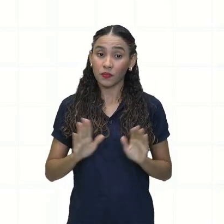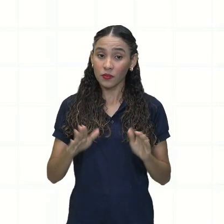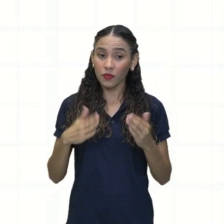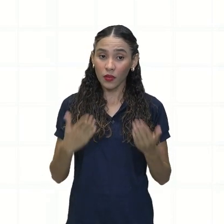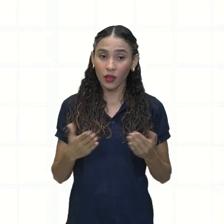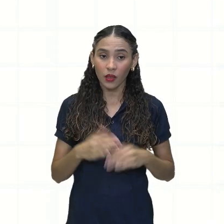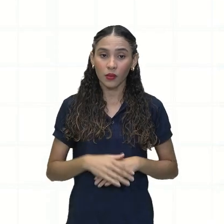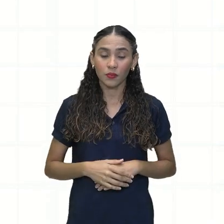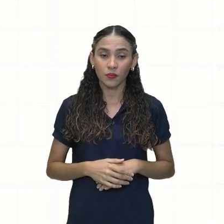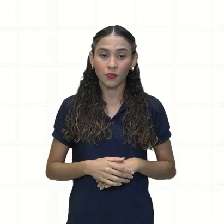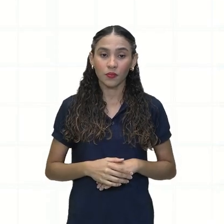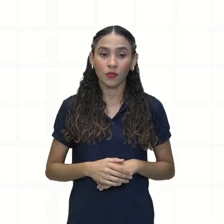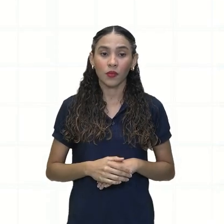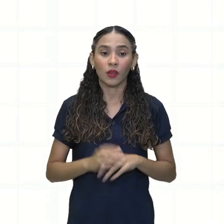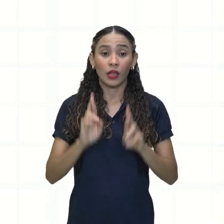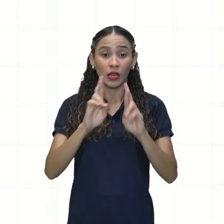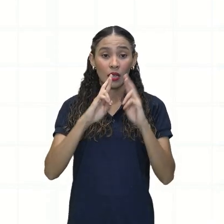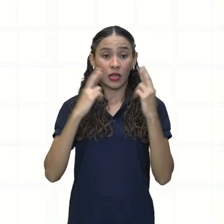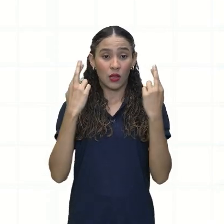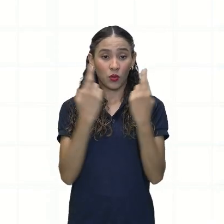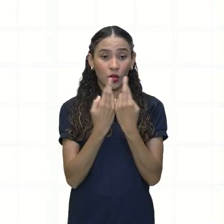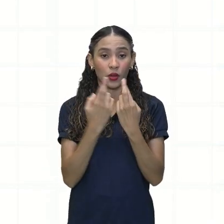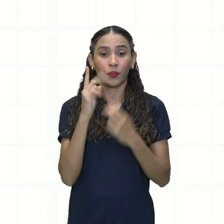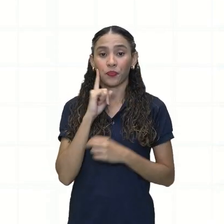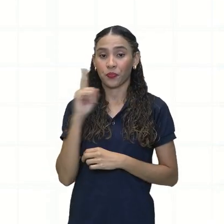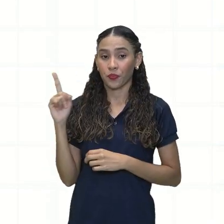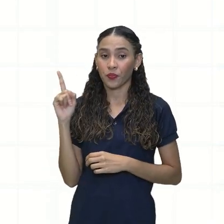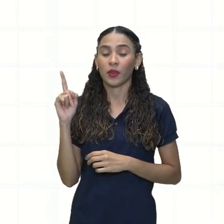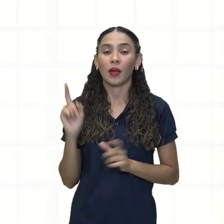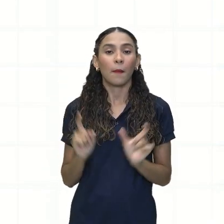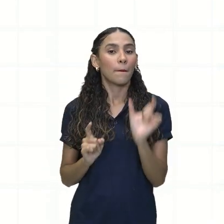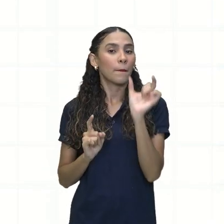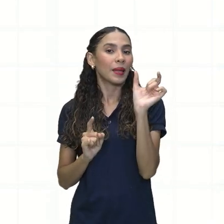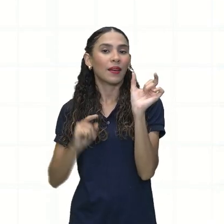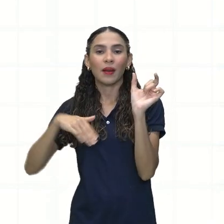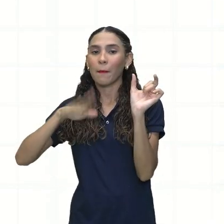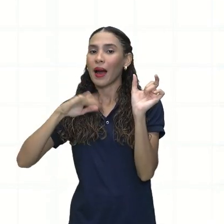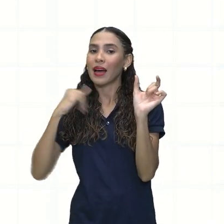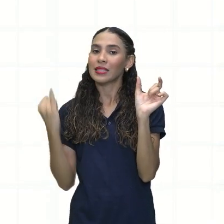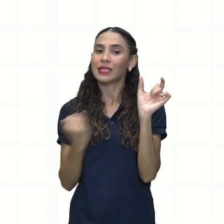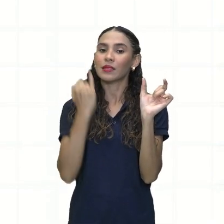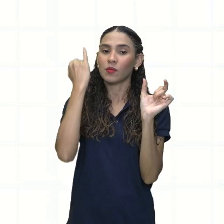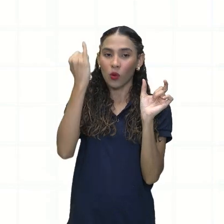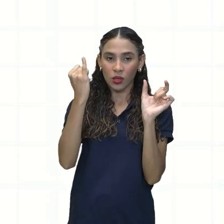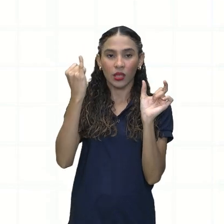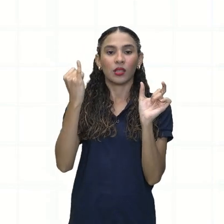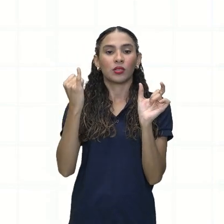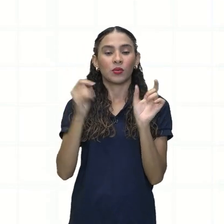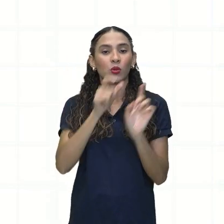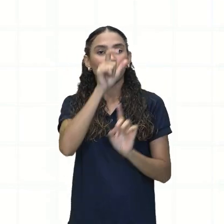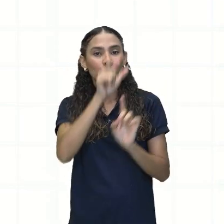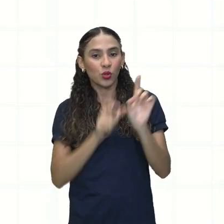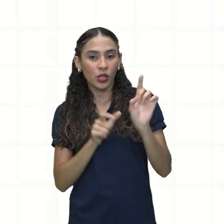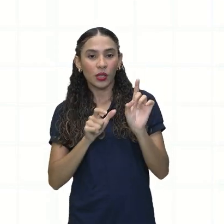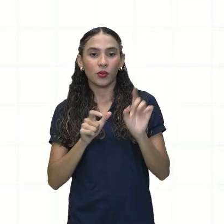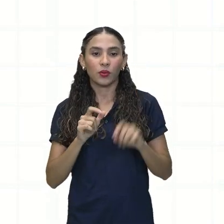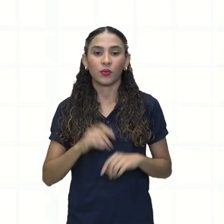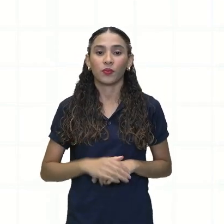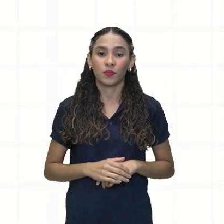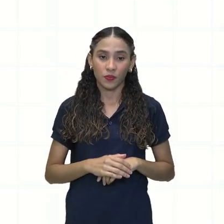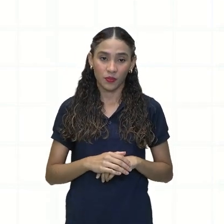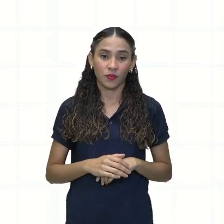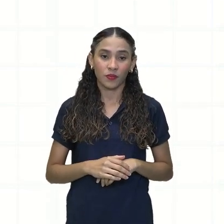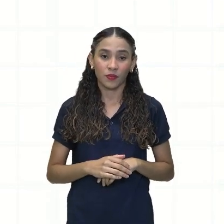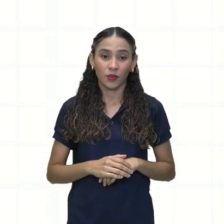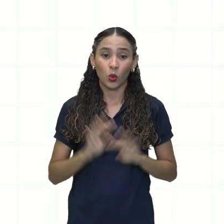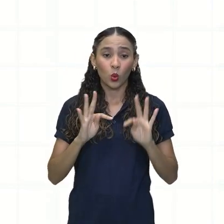Então, conferência é a palavra mais importante desse meu sujeito, que é enorme, né? O sujeito